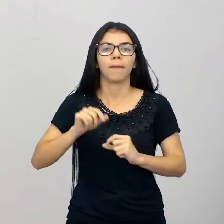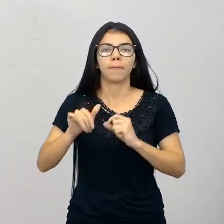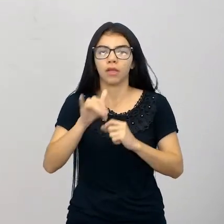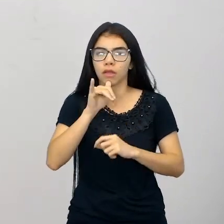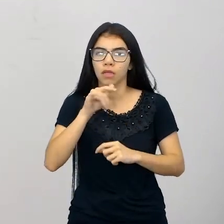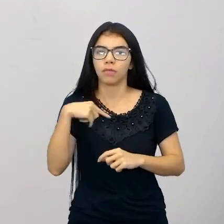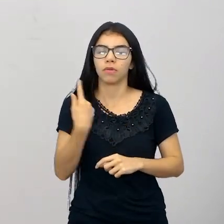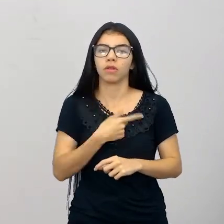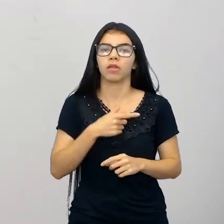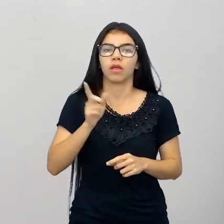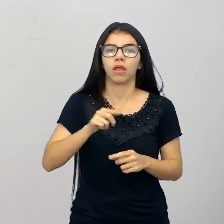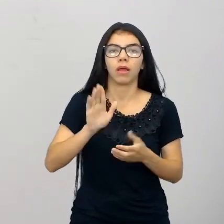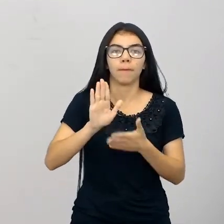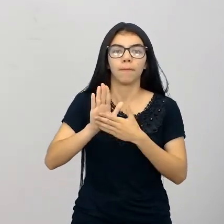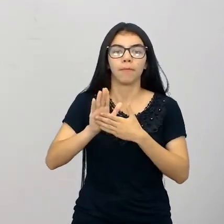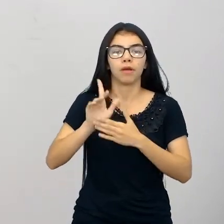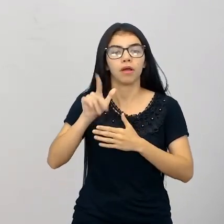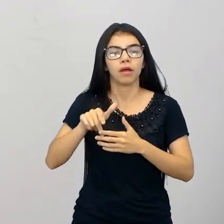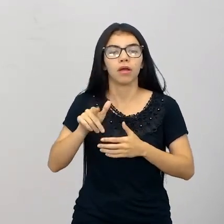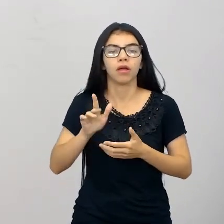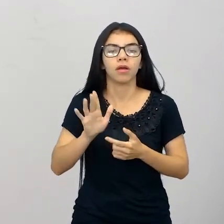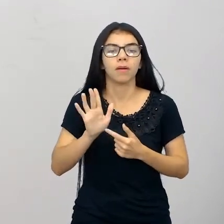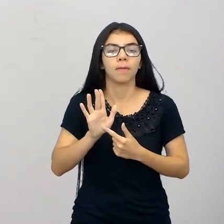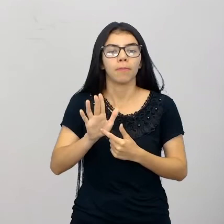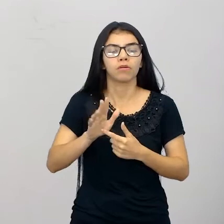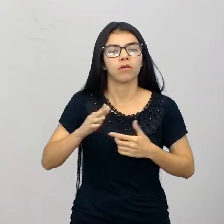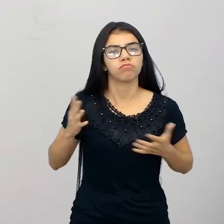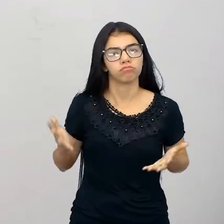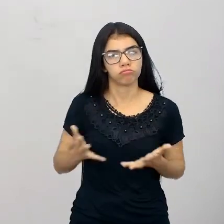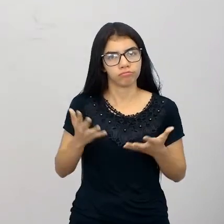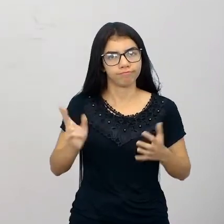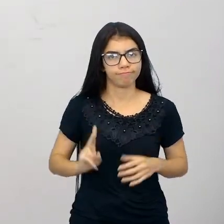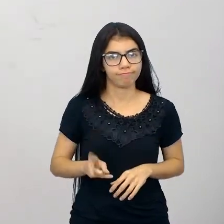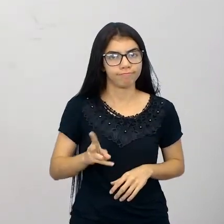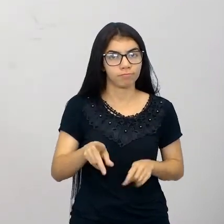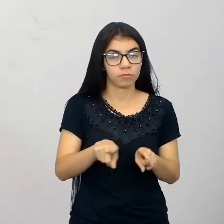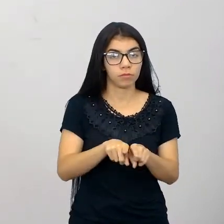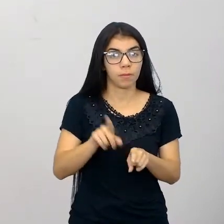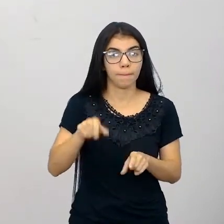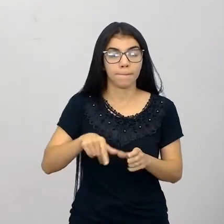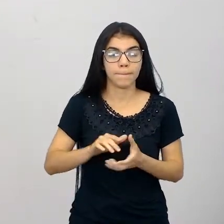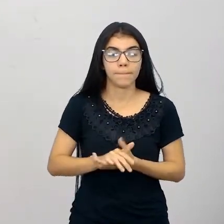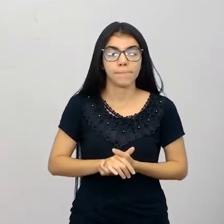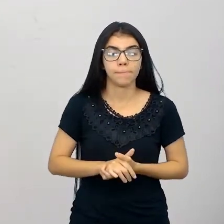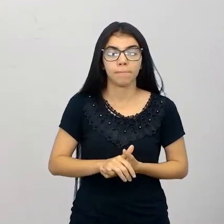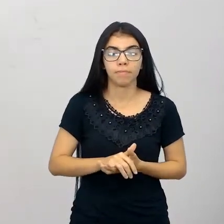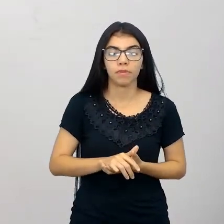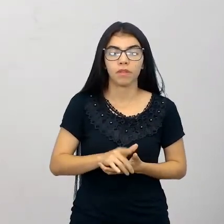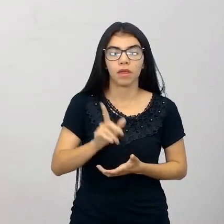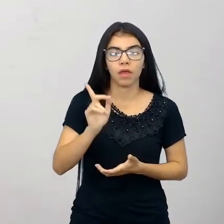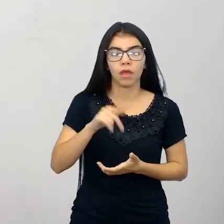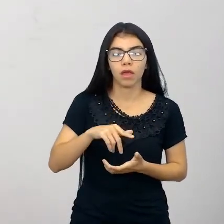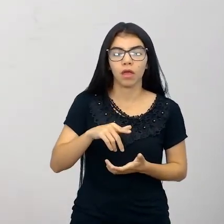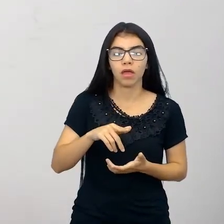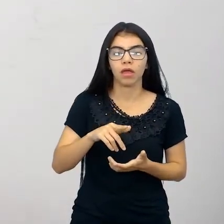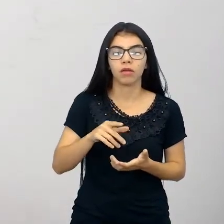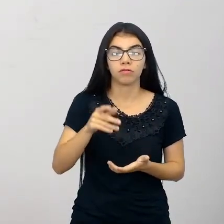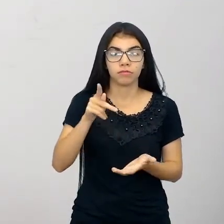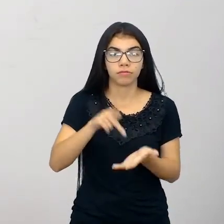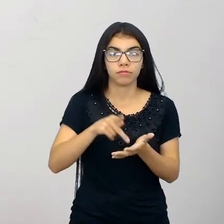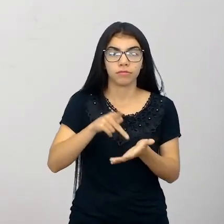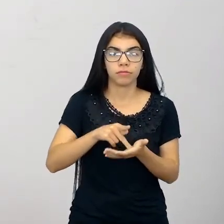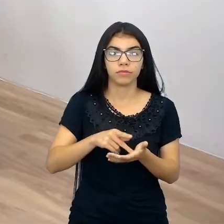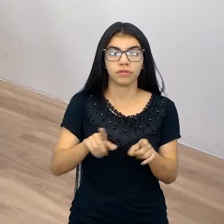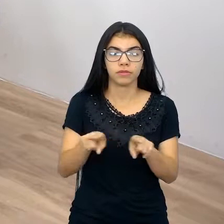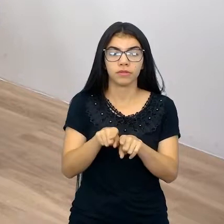gente, né? A ideia é divulgar, a ideia é passar para frente. Então, o oficial, vou falar para eles, o oficial, professor Tayana, é que